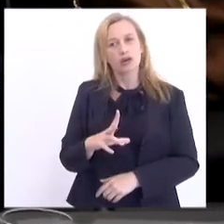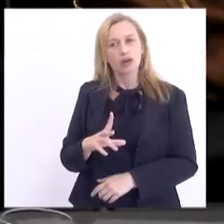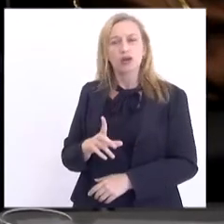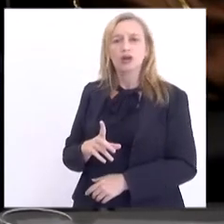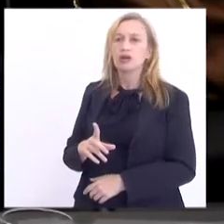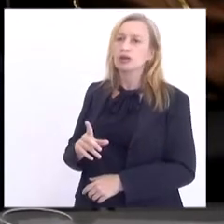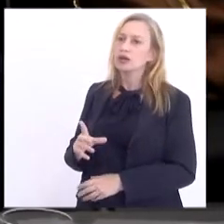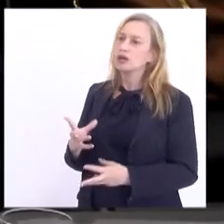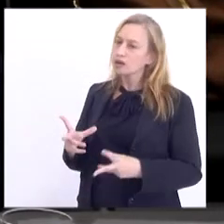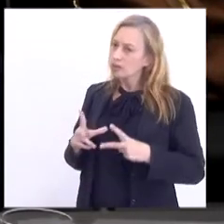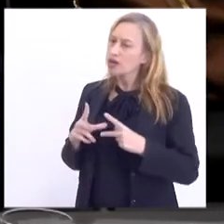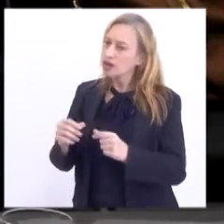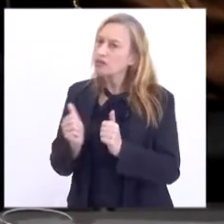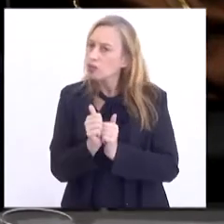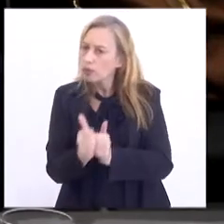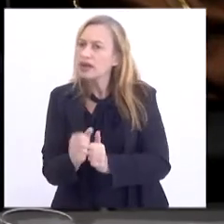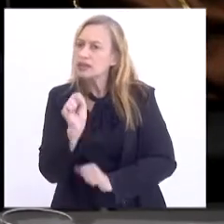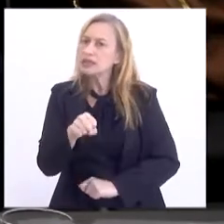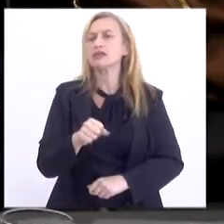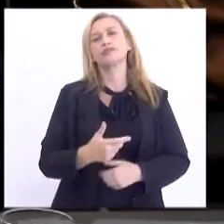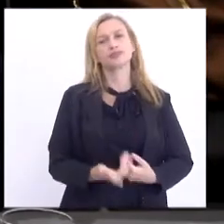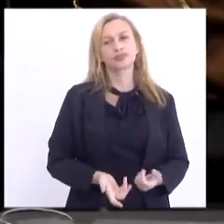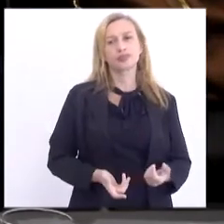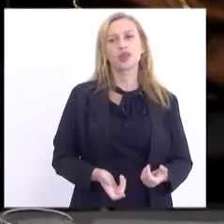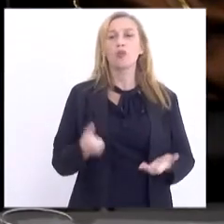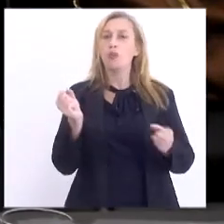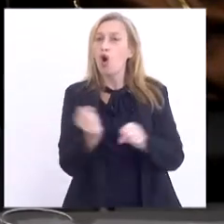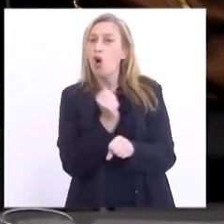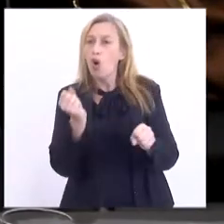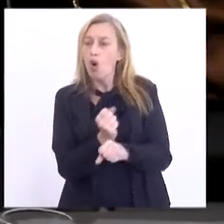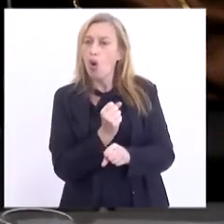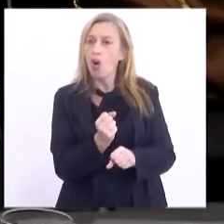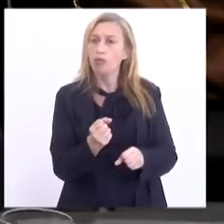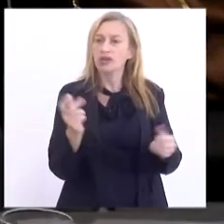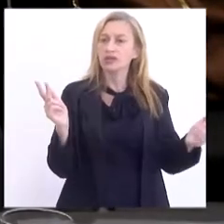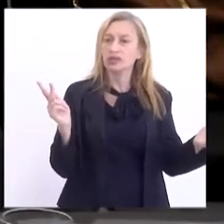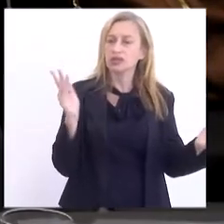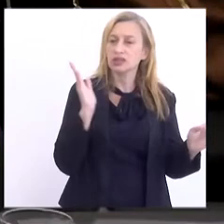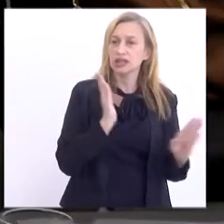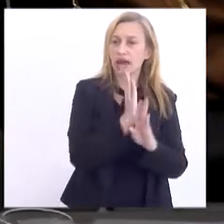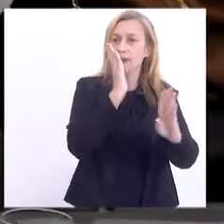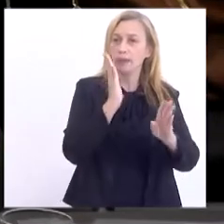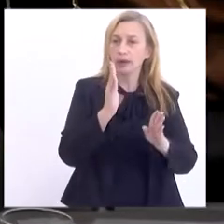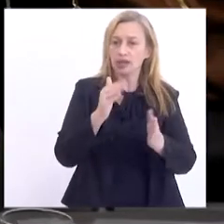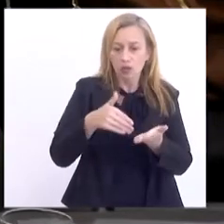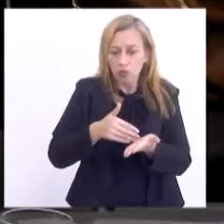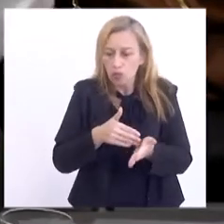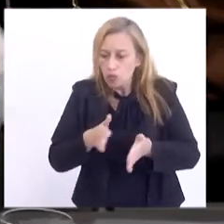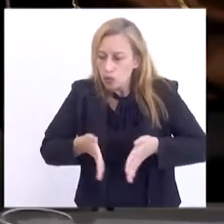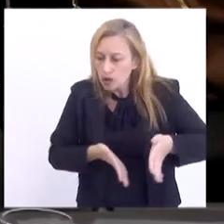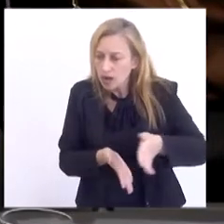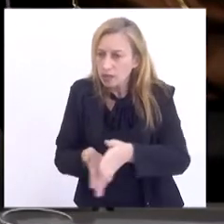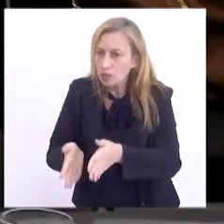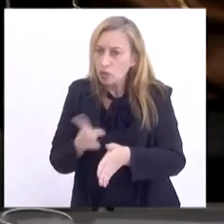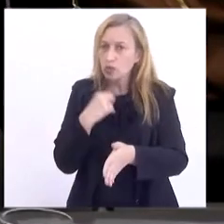merece ter um acompanhamento uma obra aqui de repente tem um trajeto como a gente viu no negócio